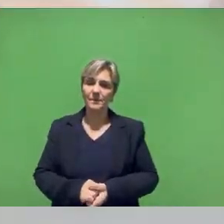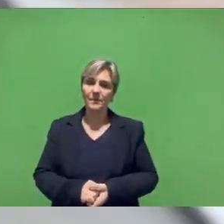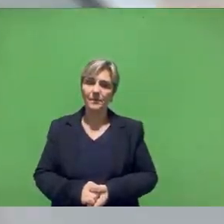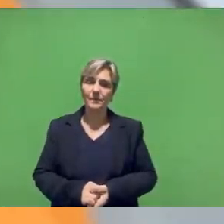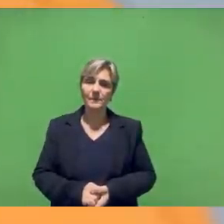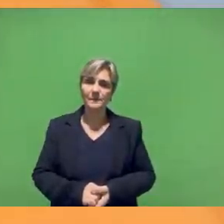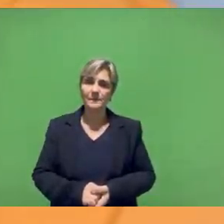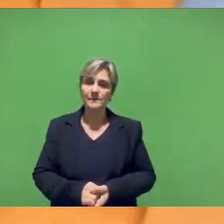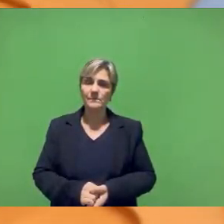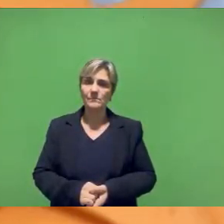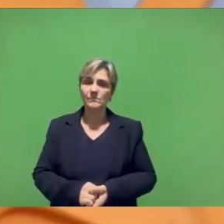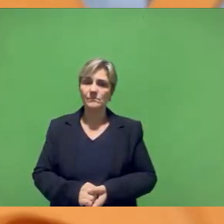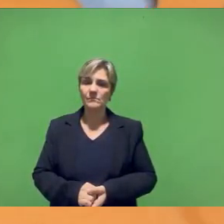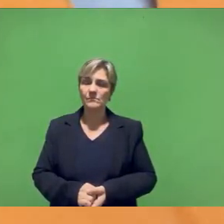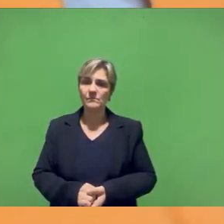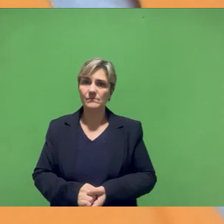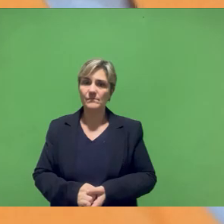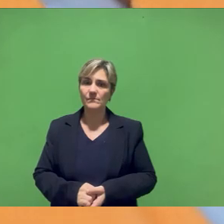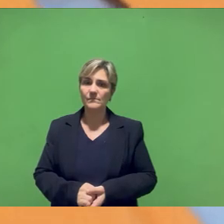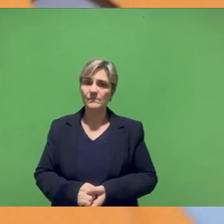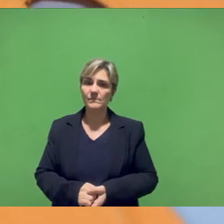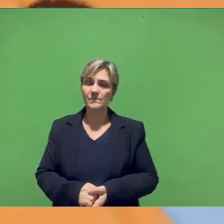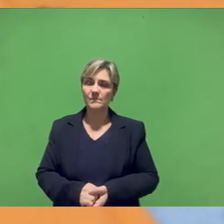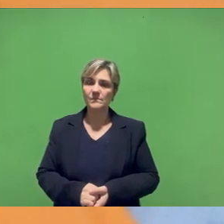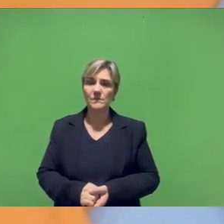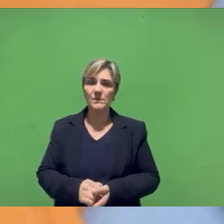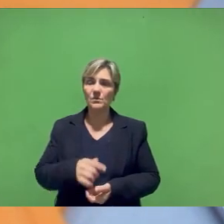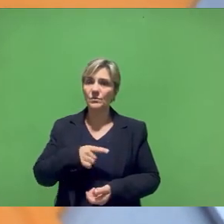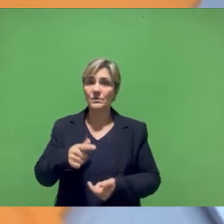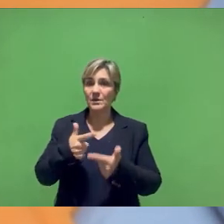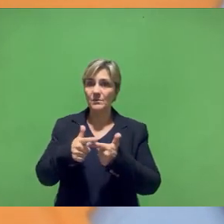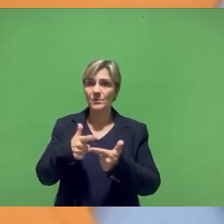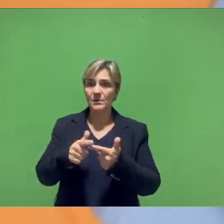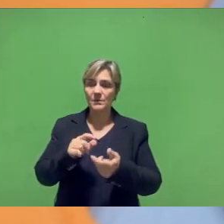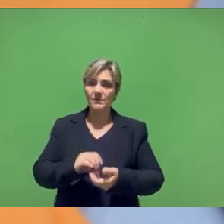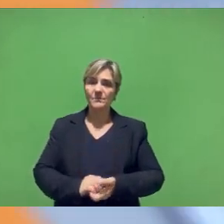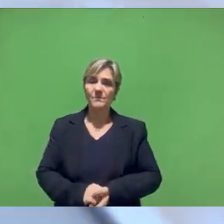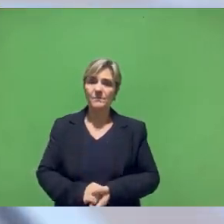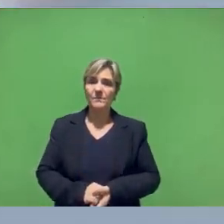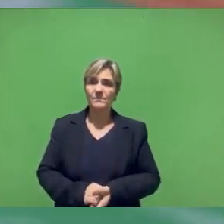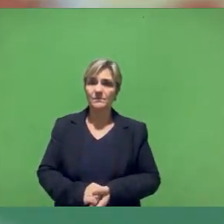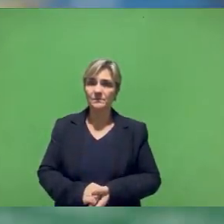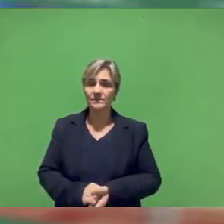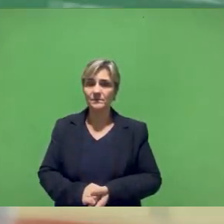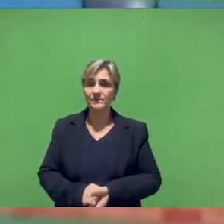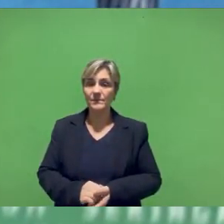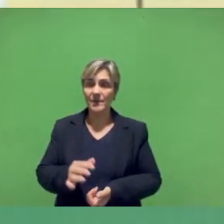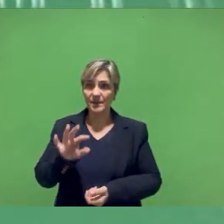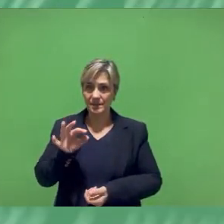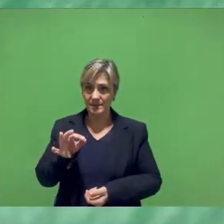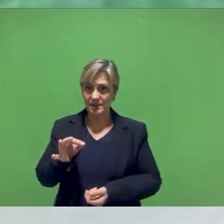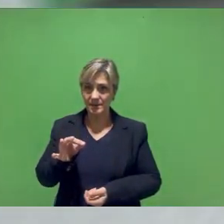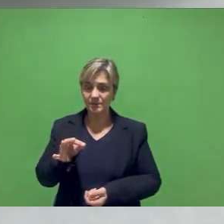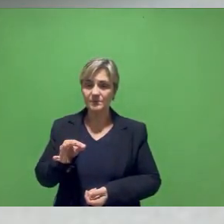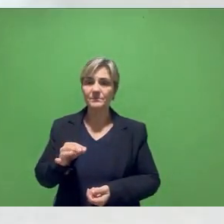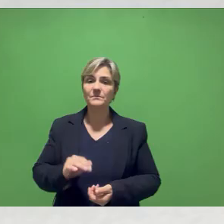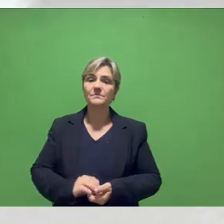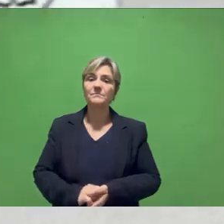que chegar, que é a gordura, tá? Então não tem problema, pode usar ali. Certo,